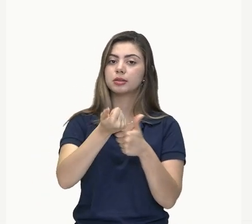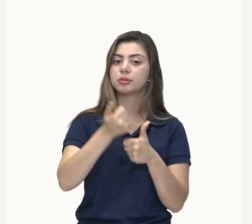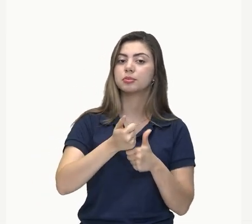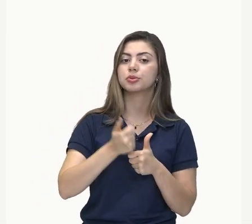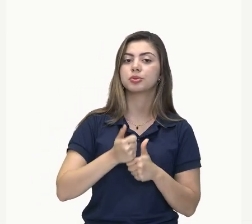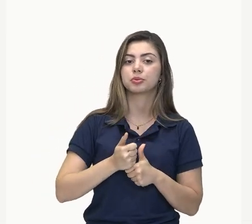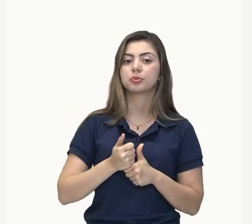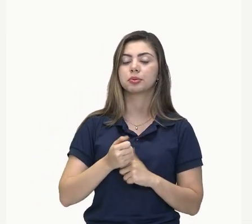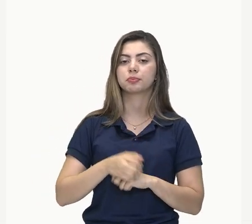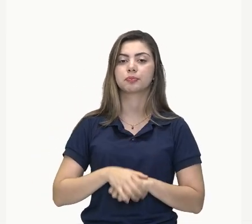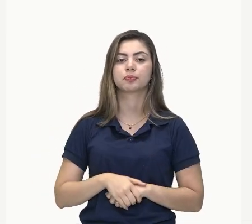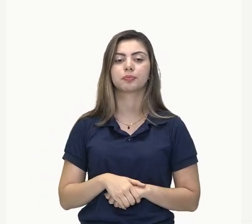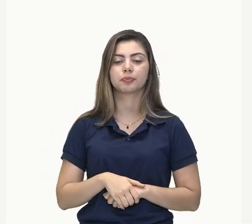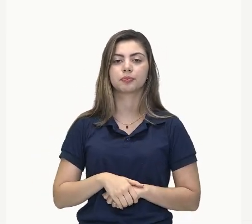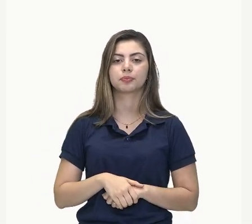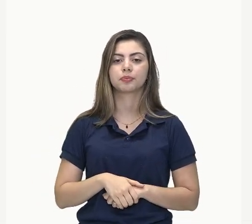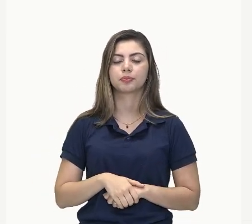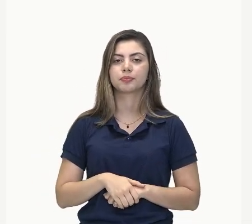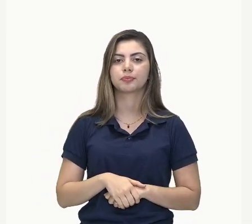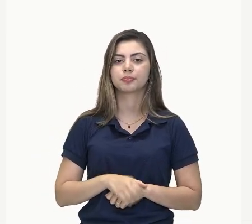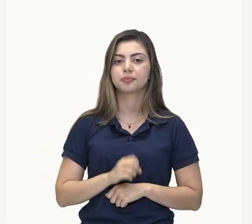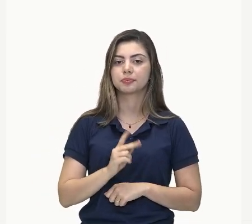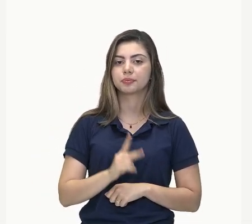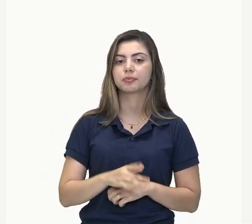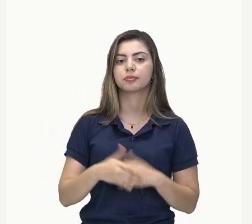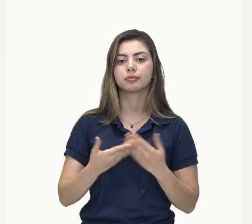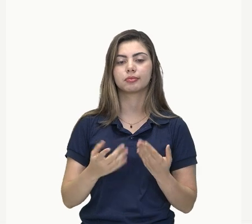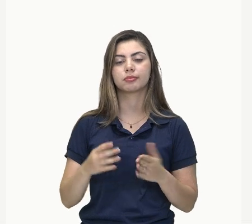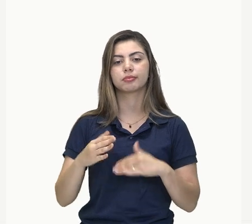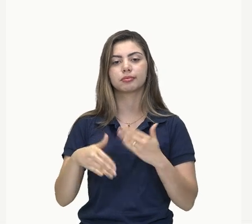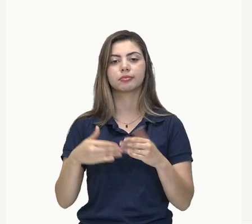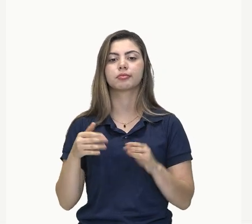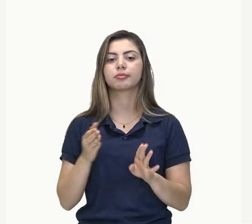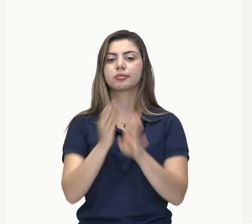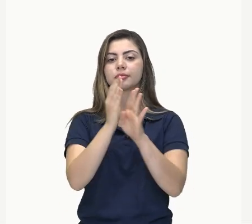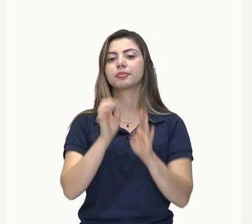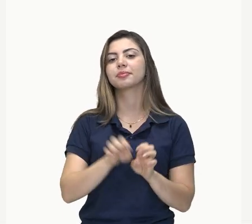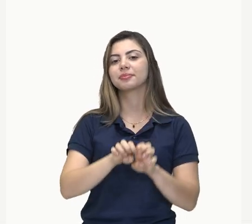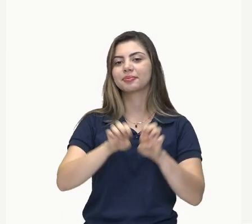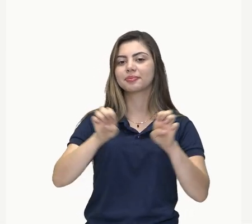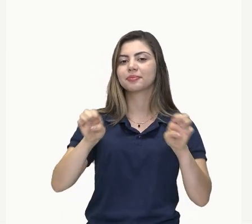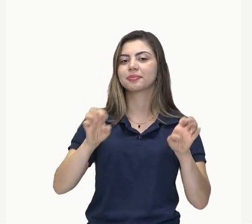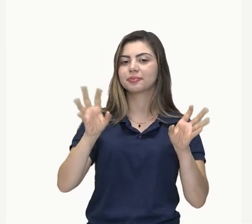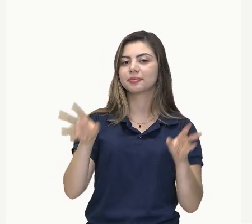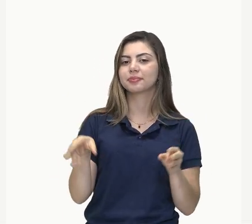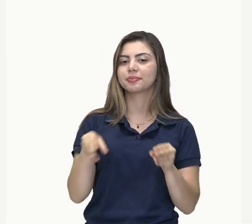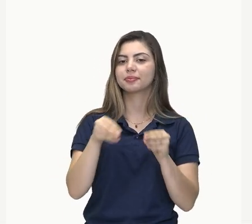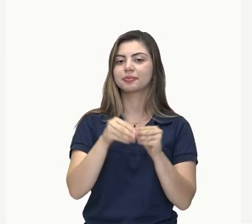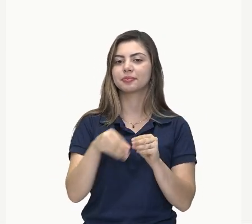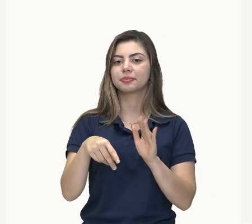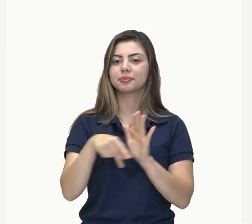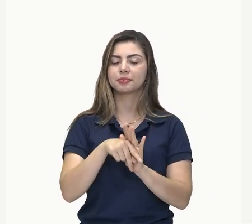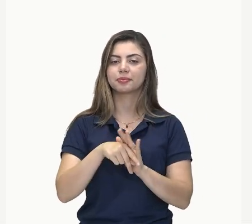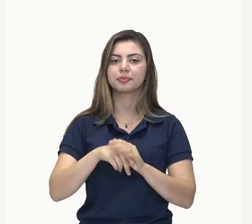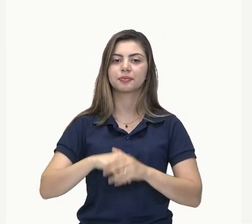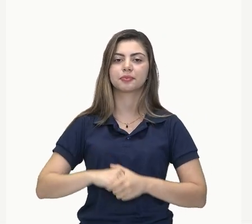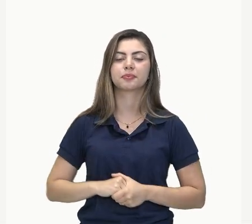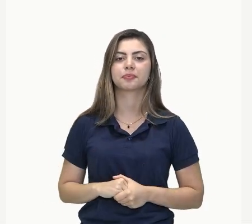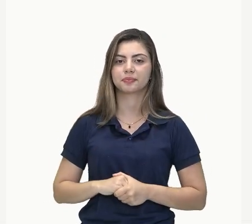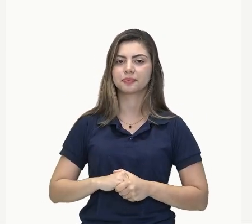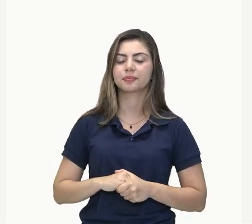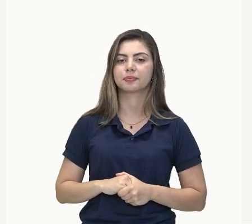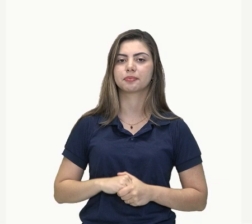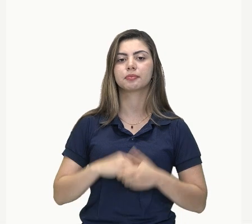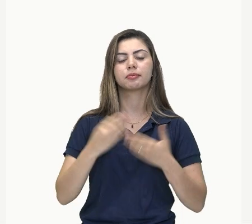as nossas propriedades até chegar na equação reduzida da elipse, tá bom? E aí